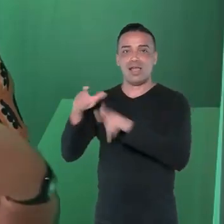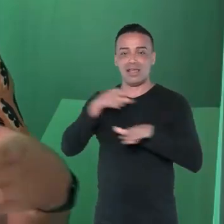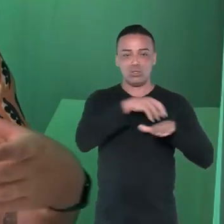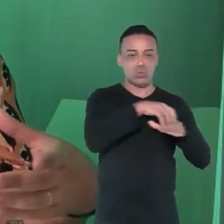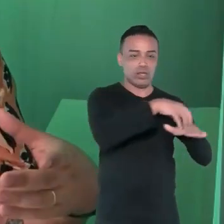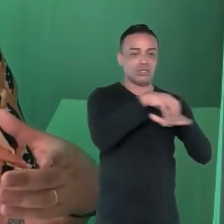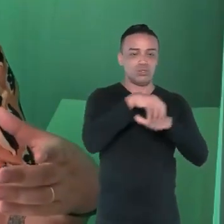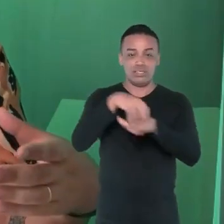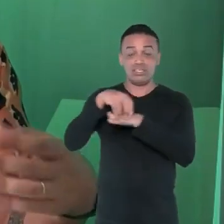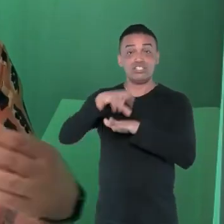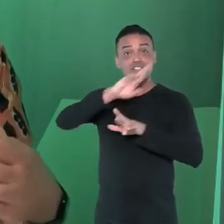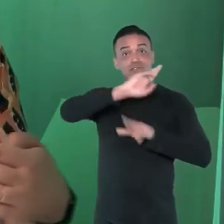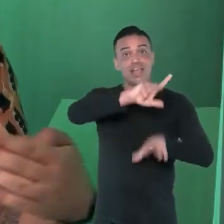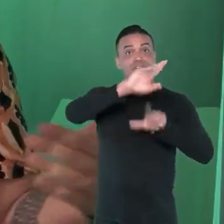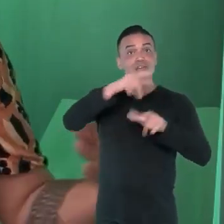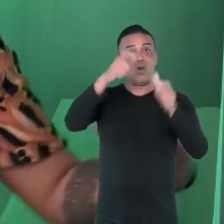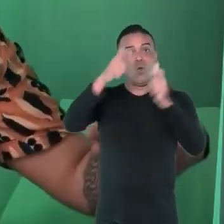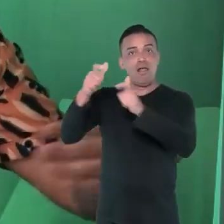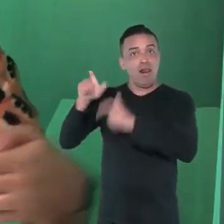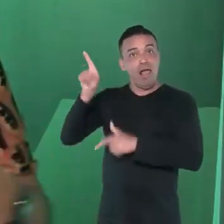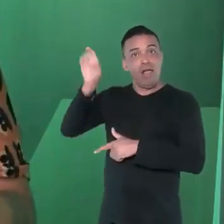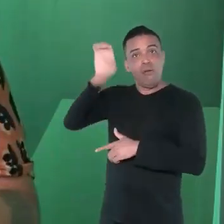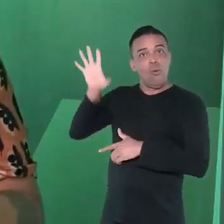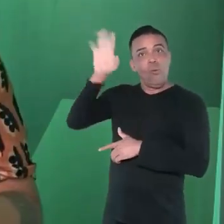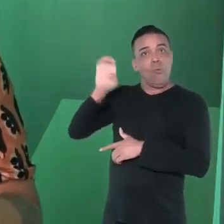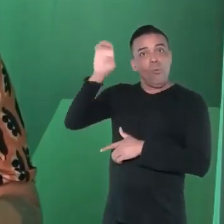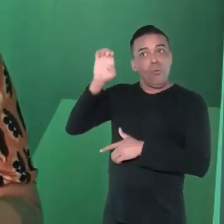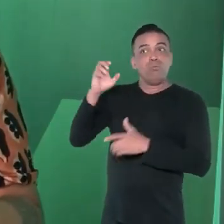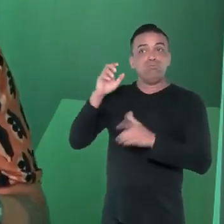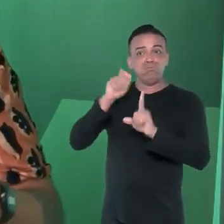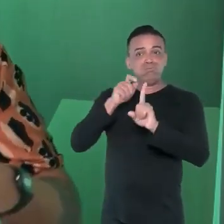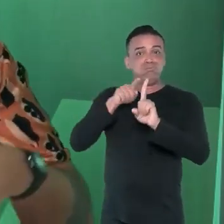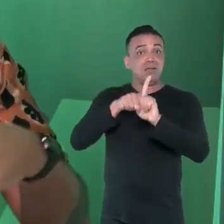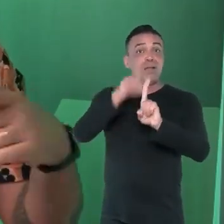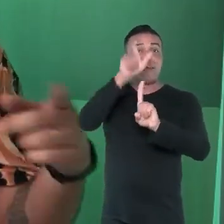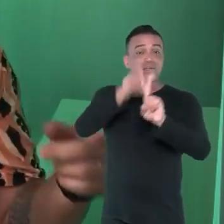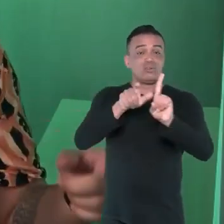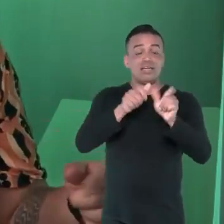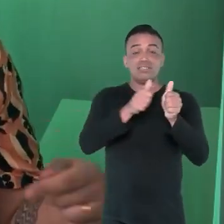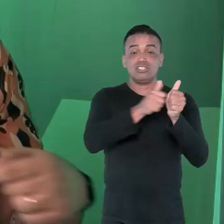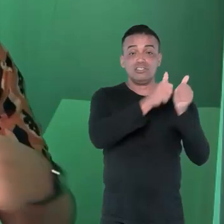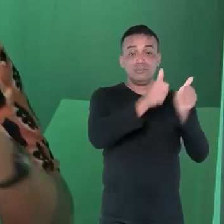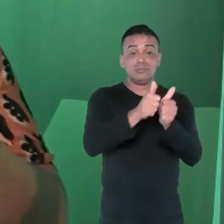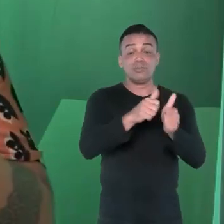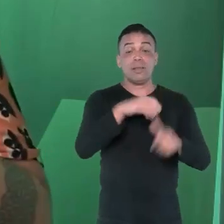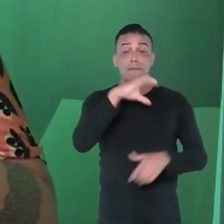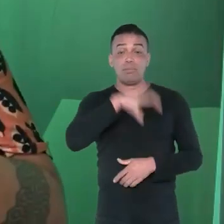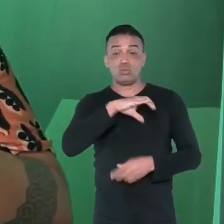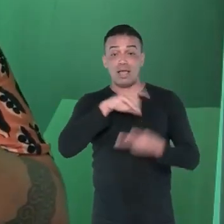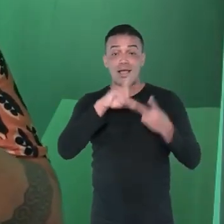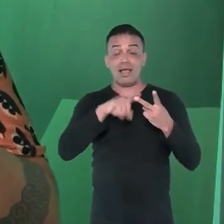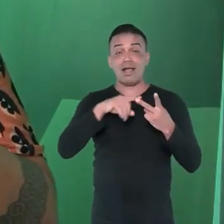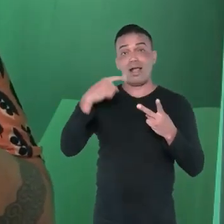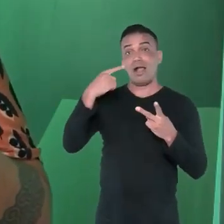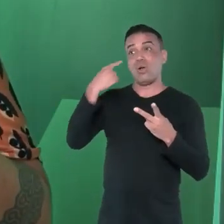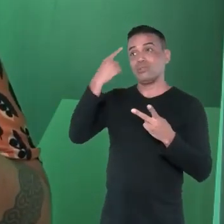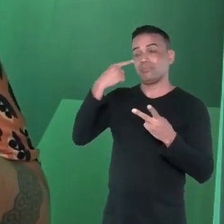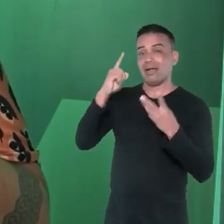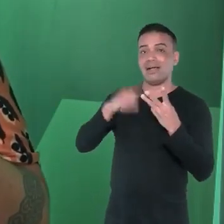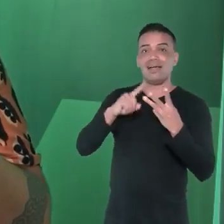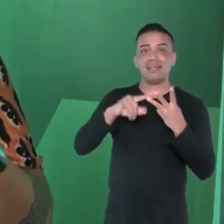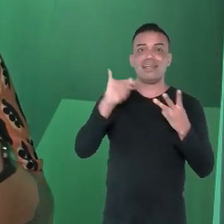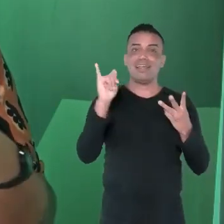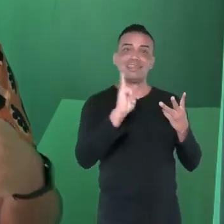diferentes cidades europeias, e a gente vai fazendo esse guia junto com o seu personagem, assim, né? Saindo de Portugal, indo para Espanha, indo